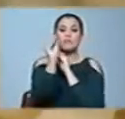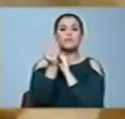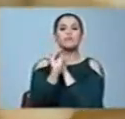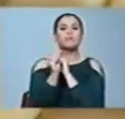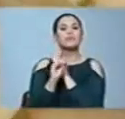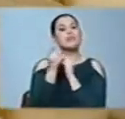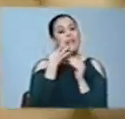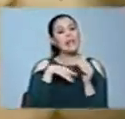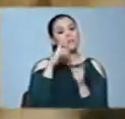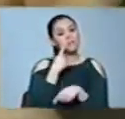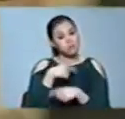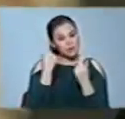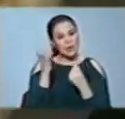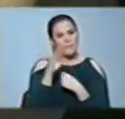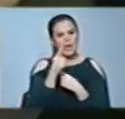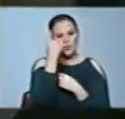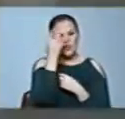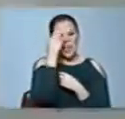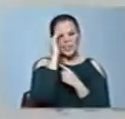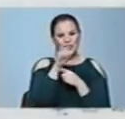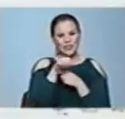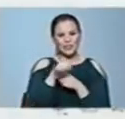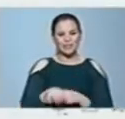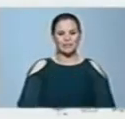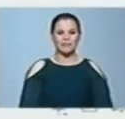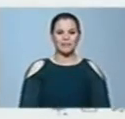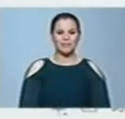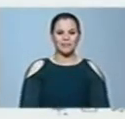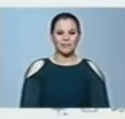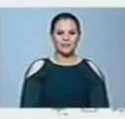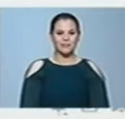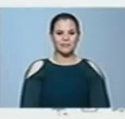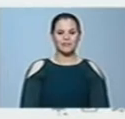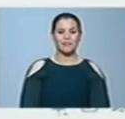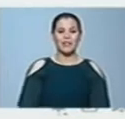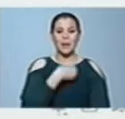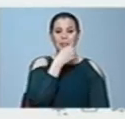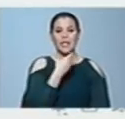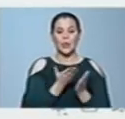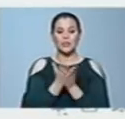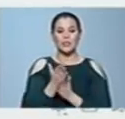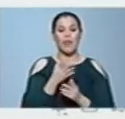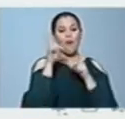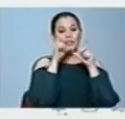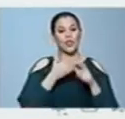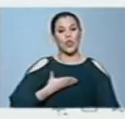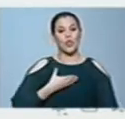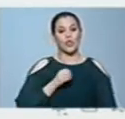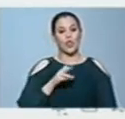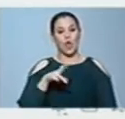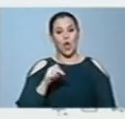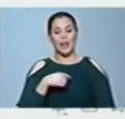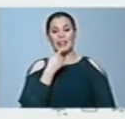que as que temos mais uma pelo menos vamos lá ver a gente tenta mas vai continuar a cozinhar e temos uma foto adora e vai